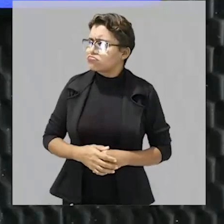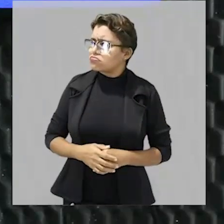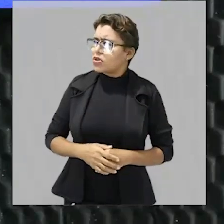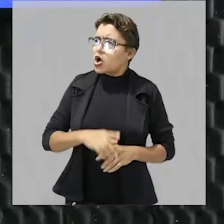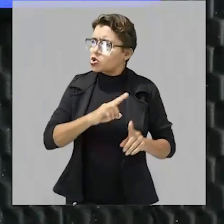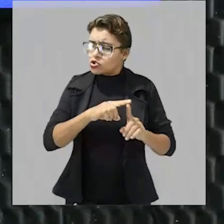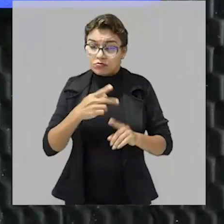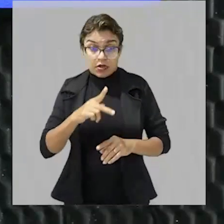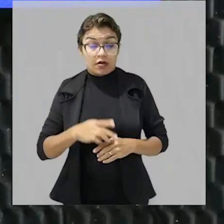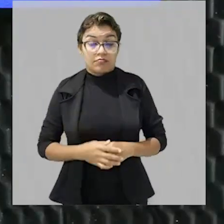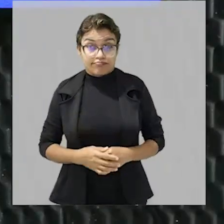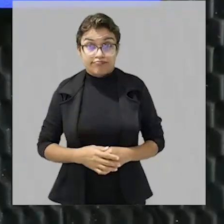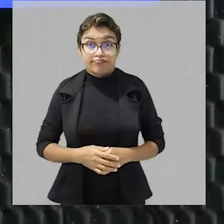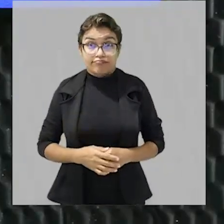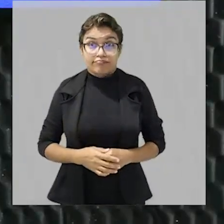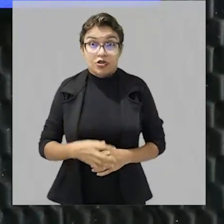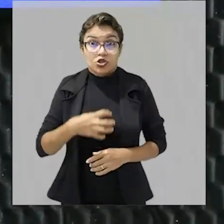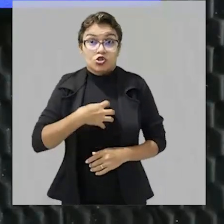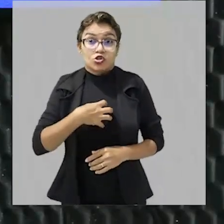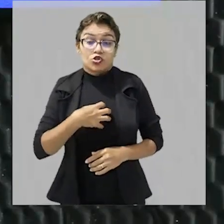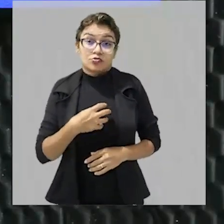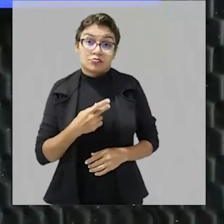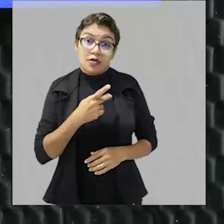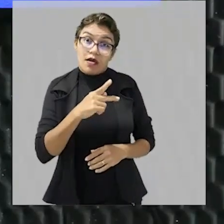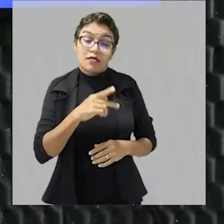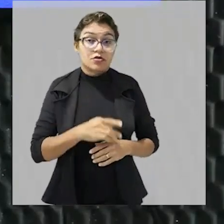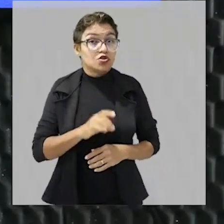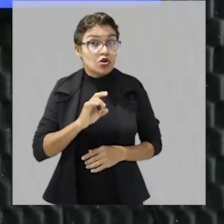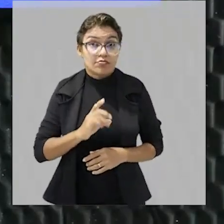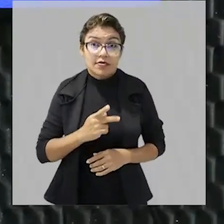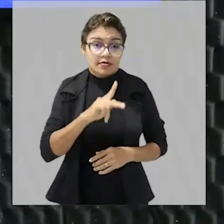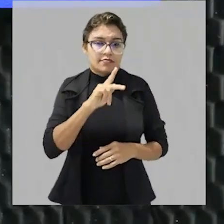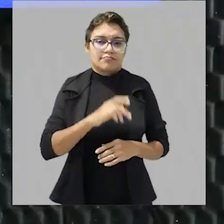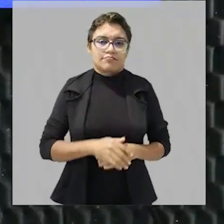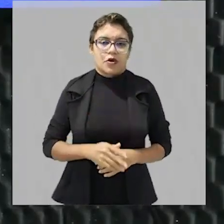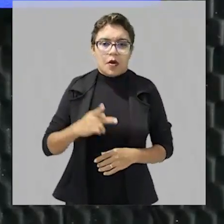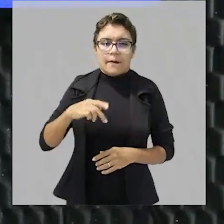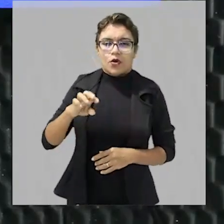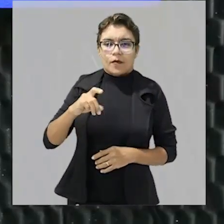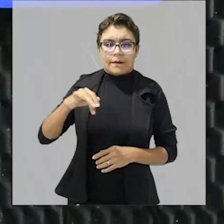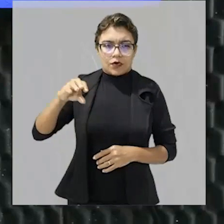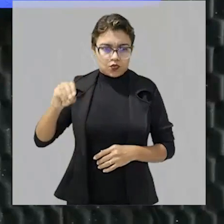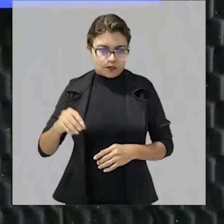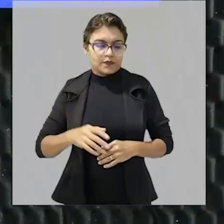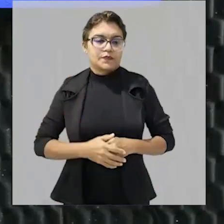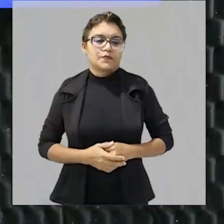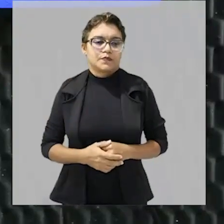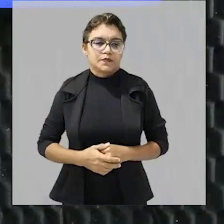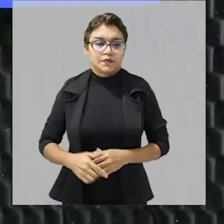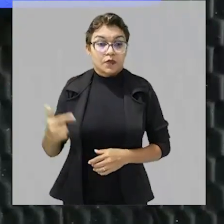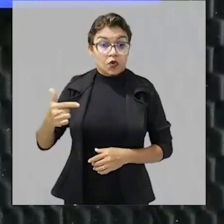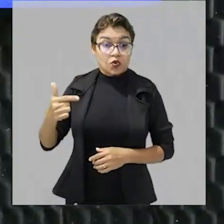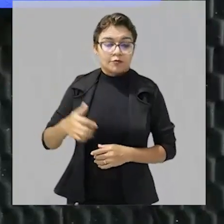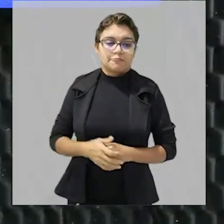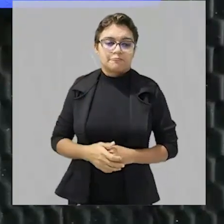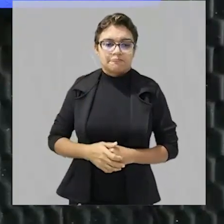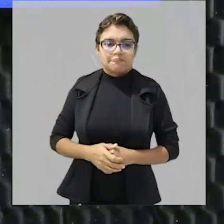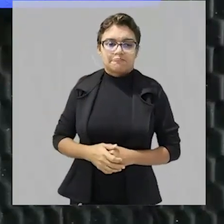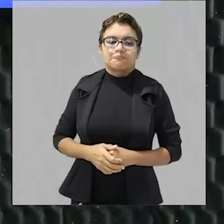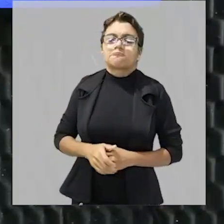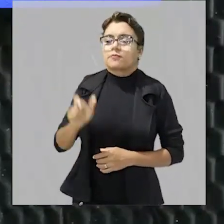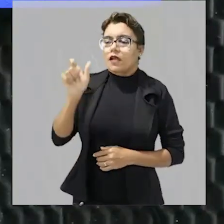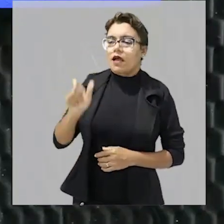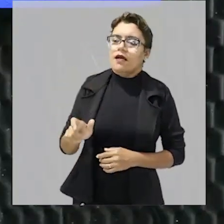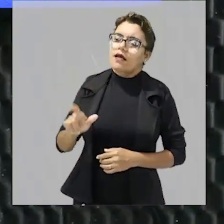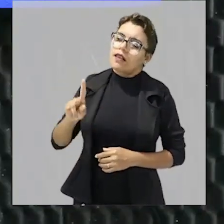palavra próprio e ela se ajusta a várias situações. Olha só, uma palavra só pode se ajustar a várias situações.